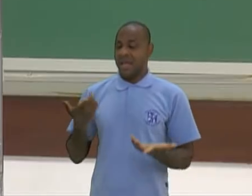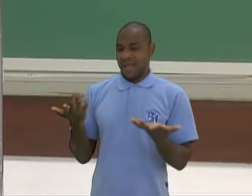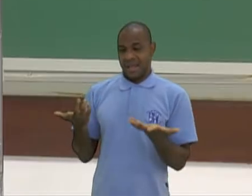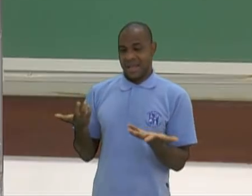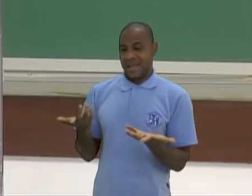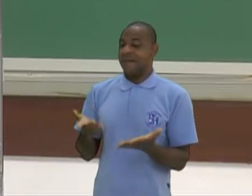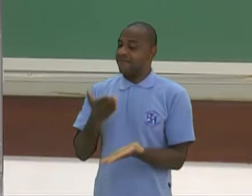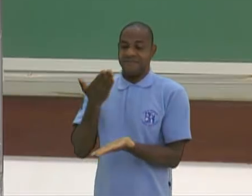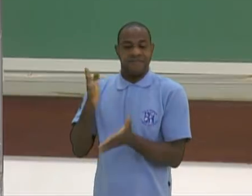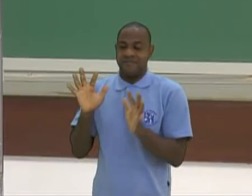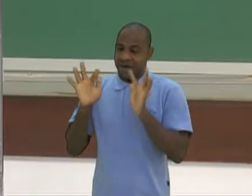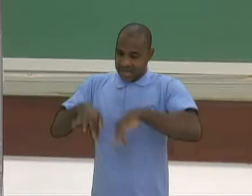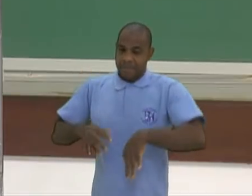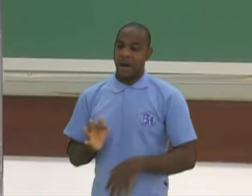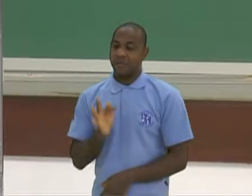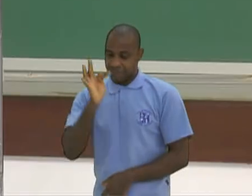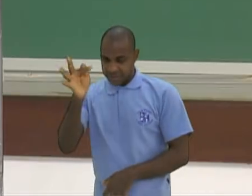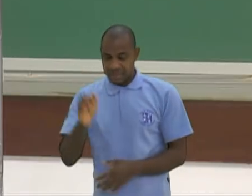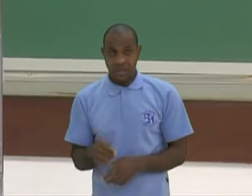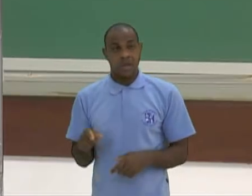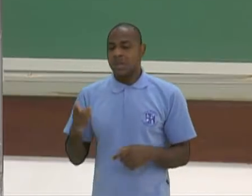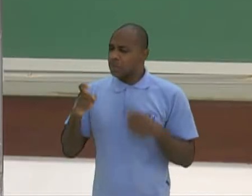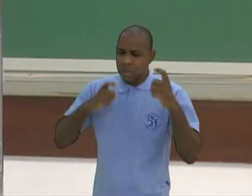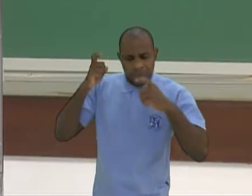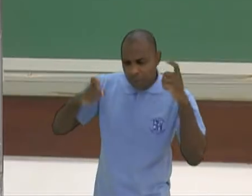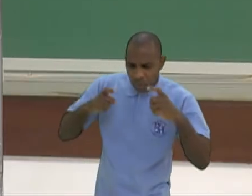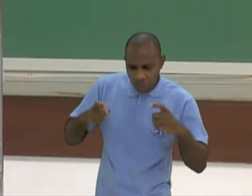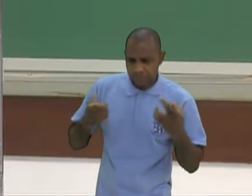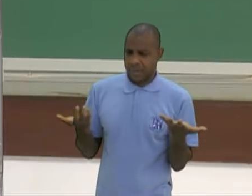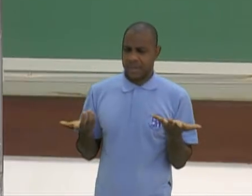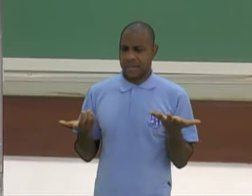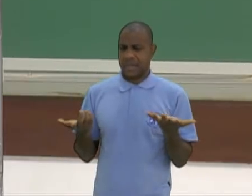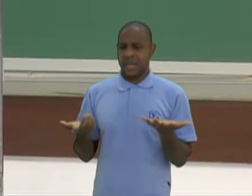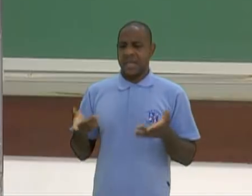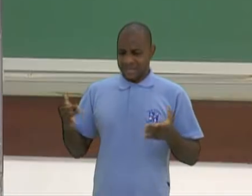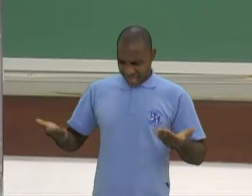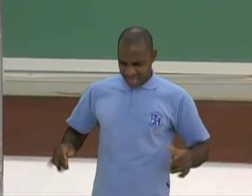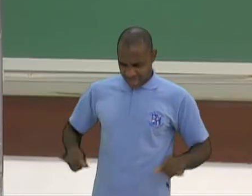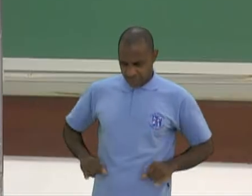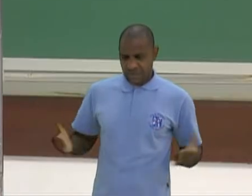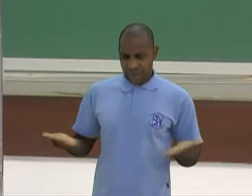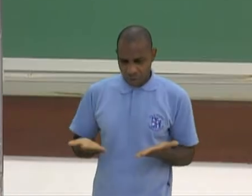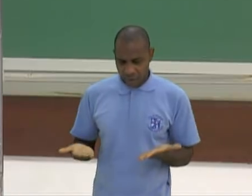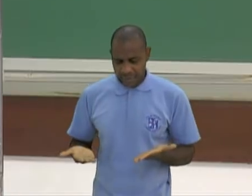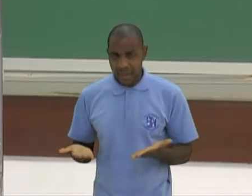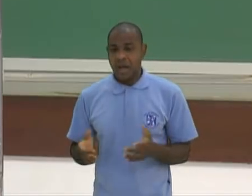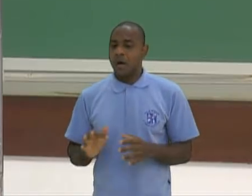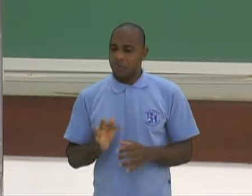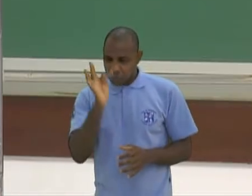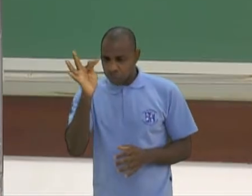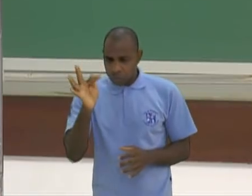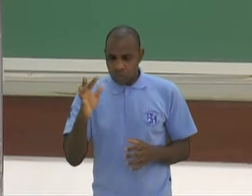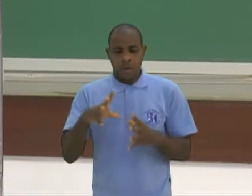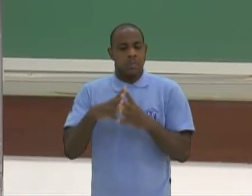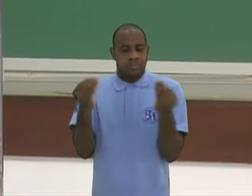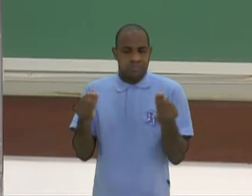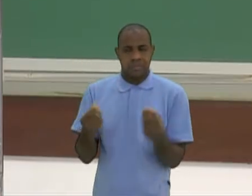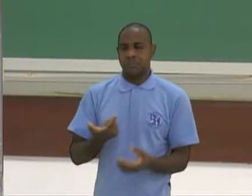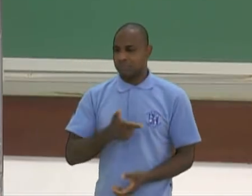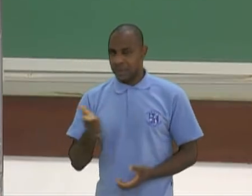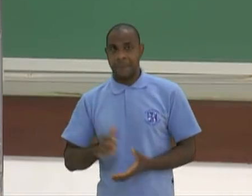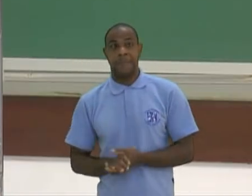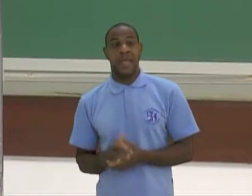estão sofrendo aqui, mas isso daqui, inclusive, com fortes críticas contra o próprio imperador, né? Não, culto ao imperador, isso aí é, como